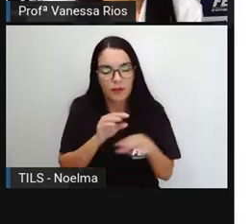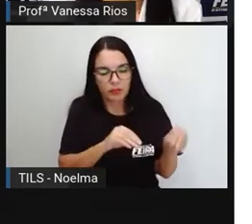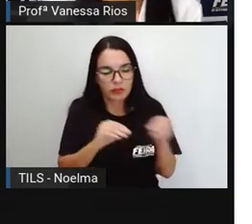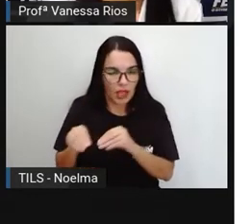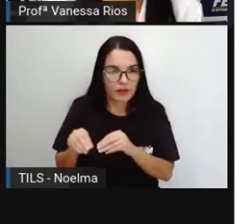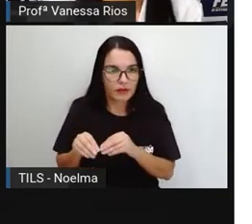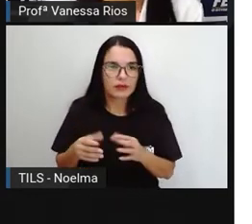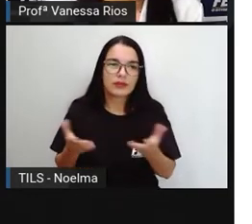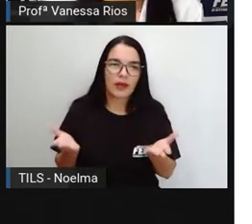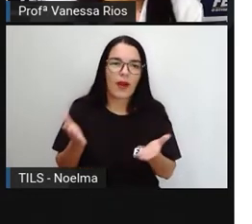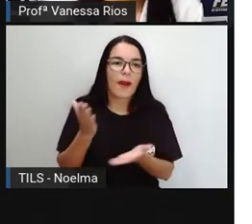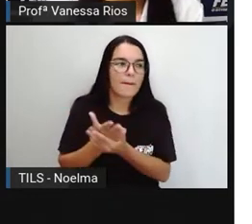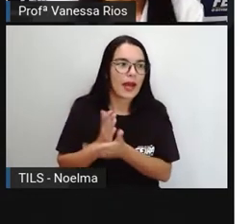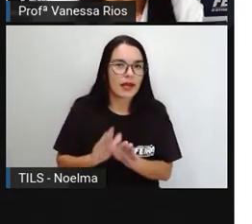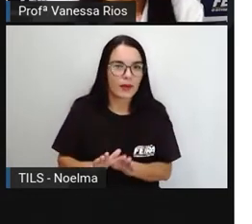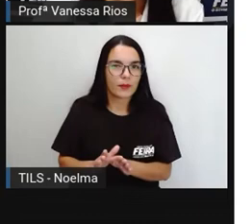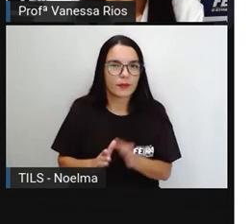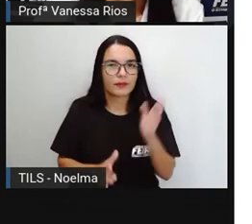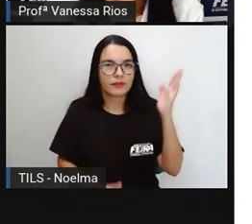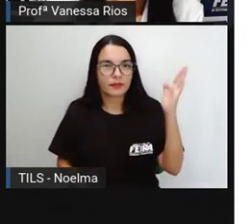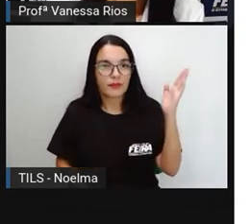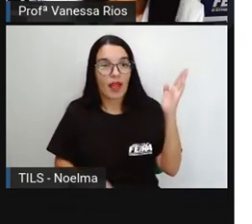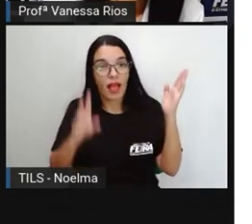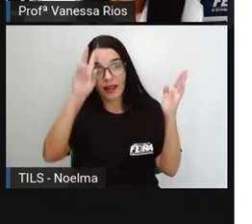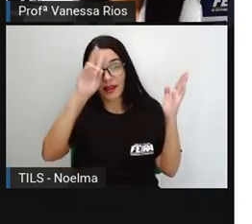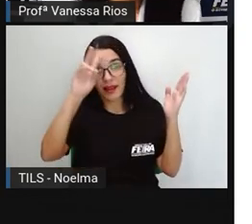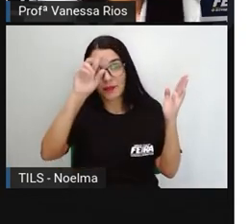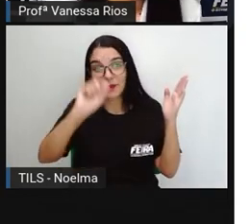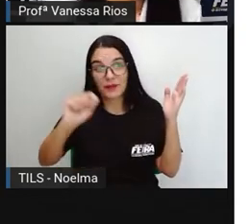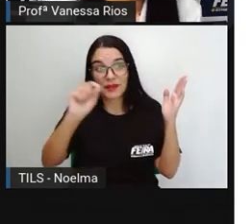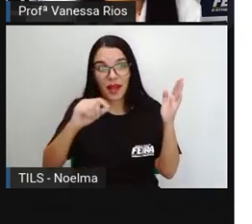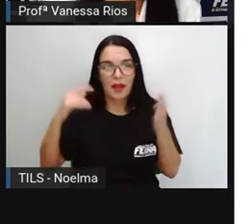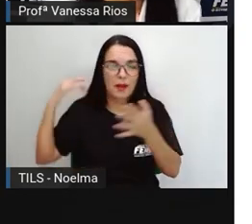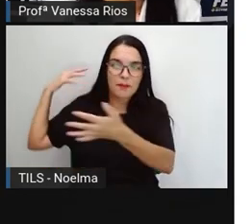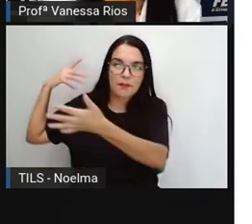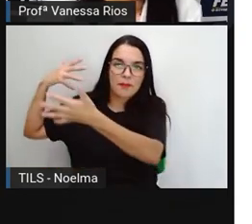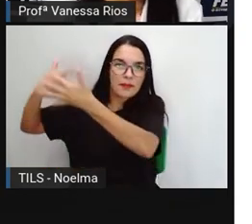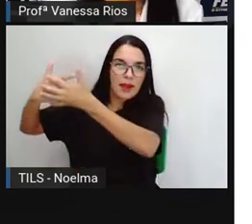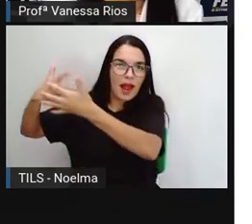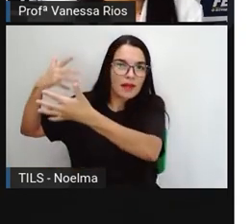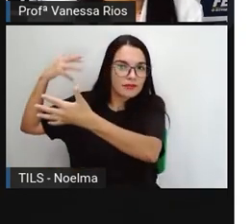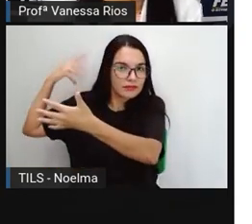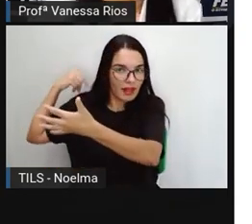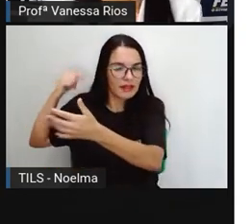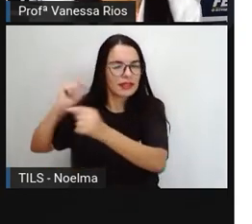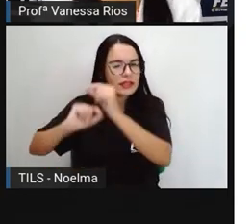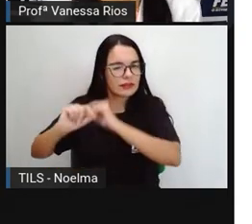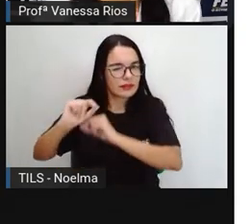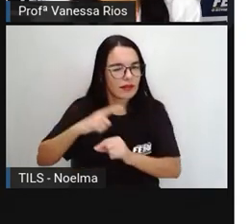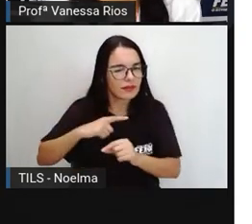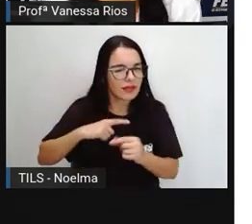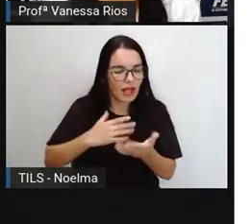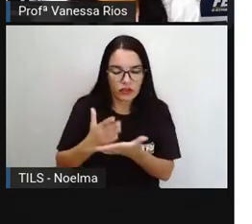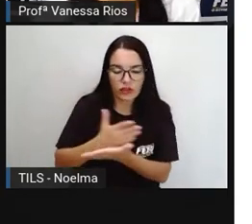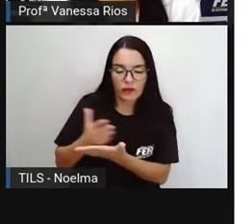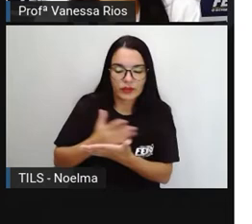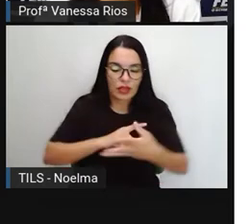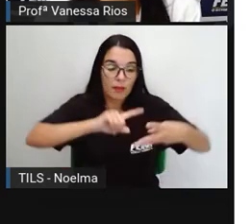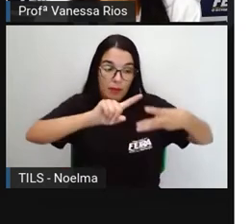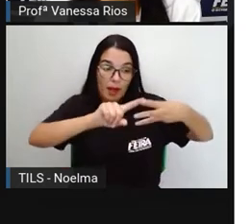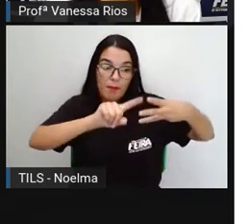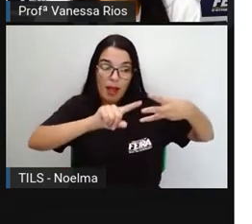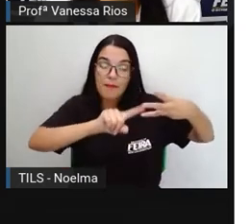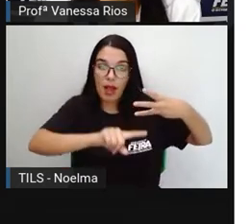E aí, lembra aí que a prof explicou que era pré-história? Olhem só. A pré-história, ela vai dividir-se em